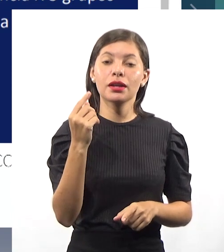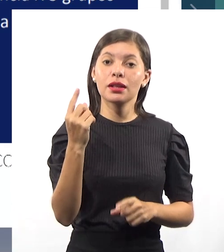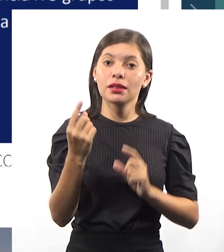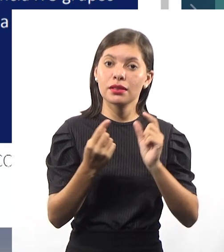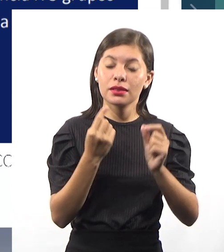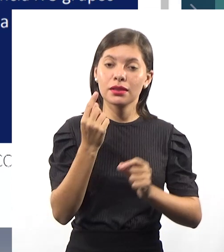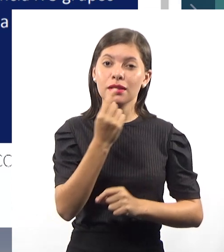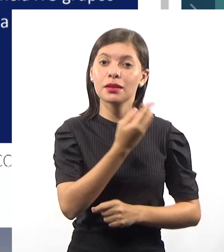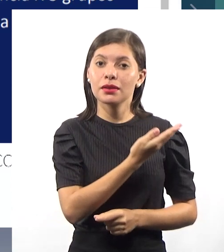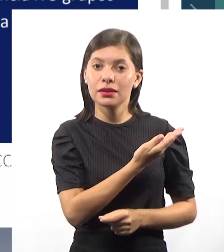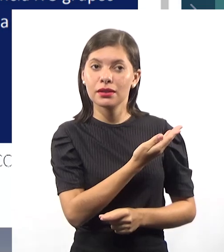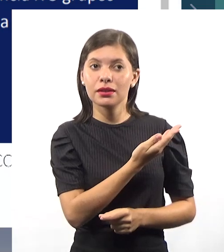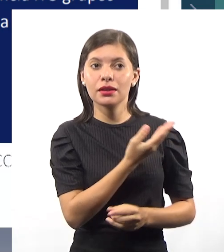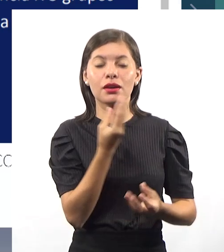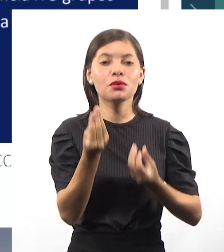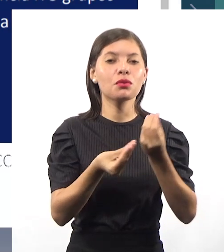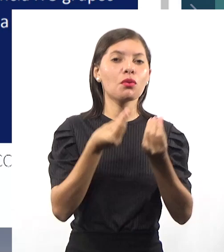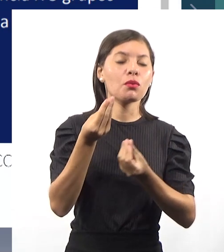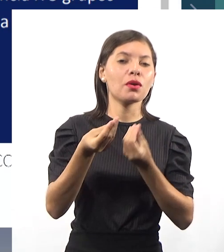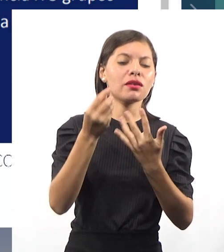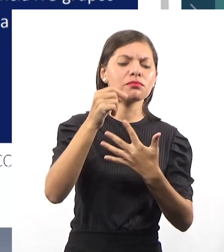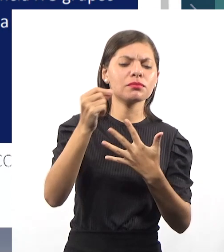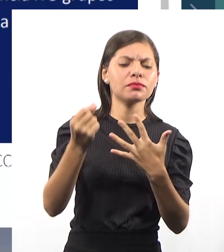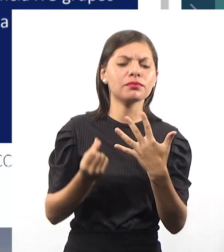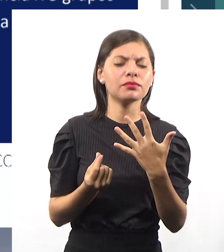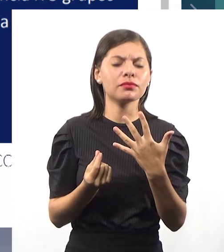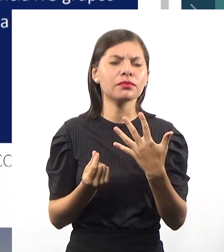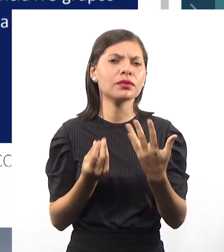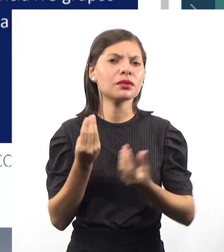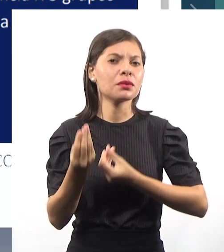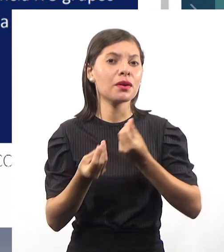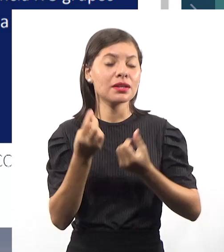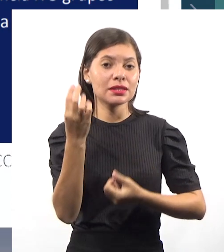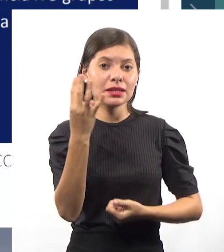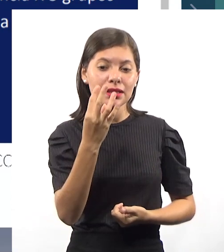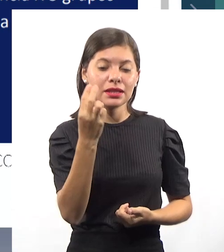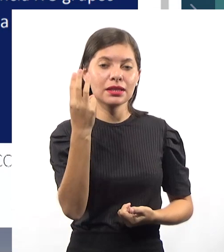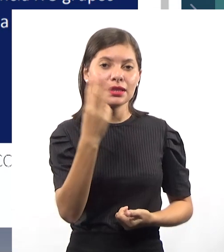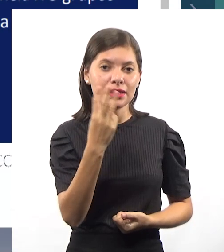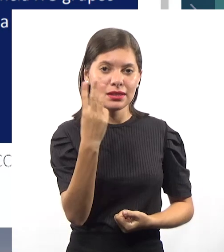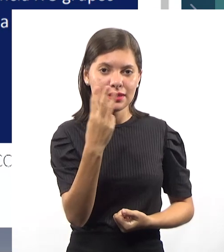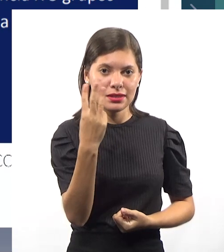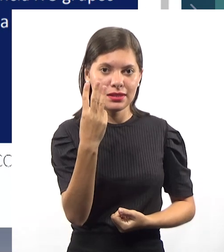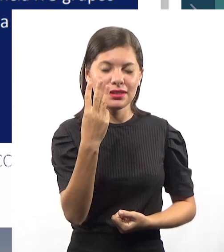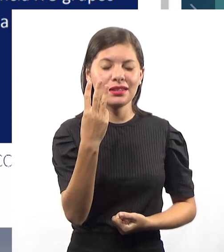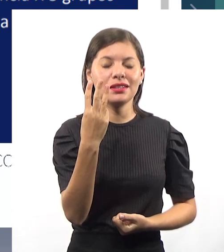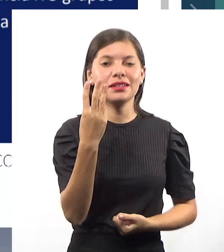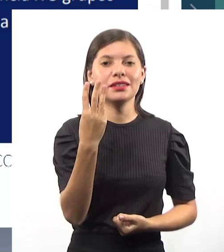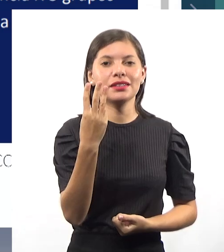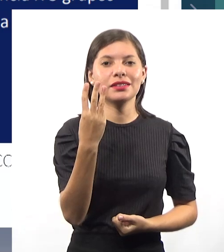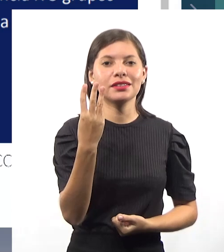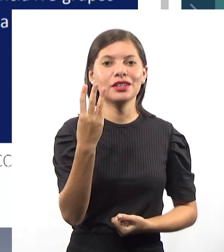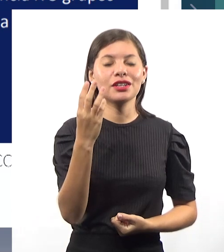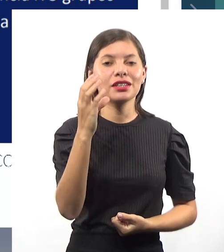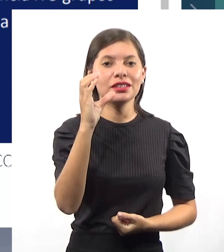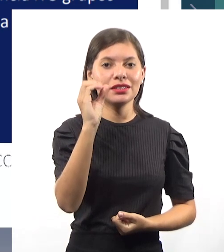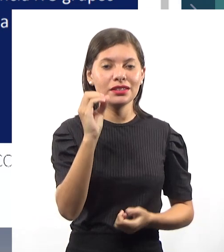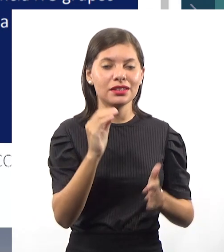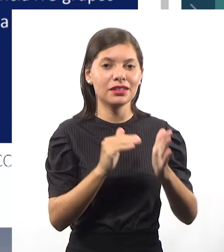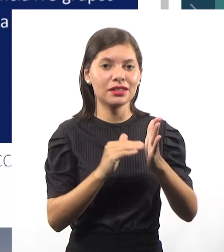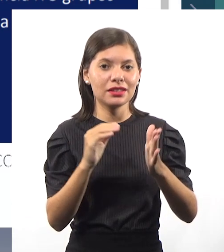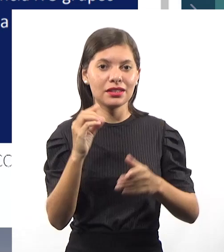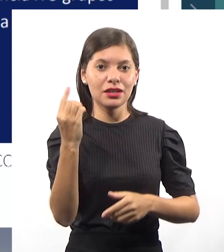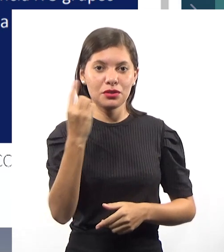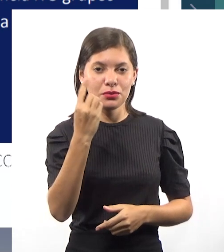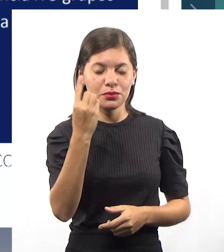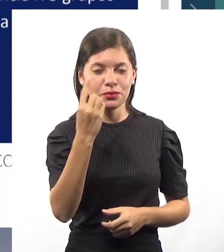definir claramente aqui quais são esses parâmetros. Esses parâmetros são 3 de acordo com a BNCC.